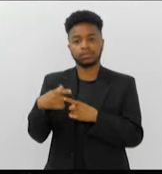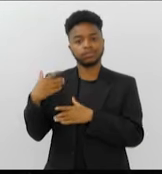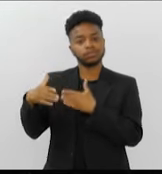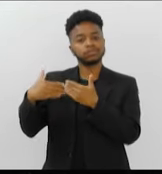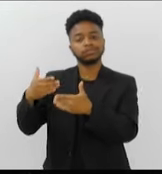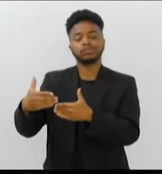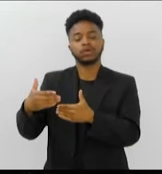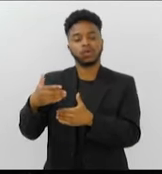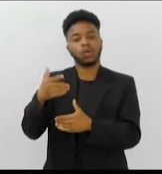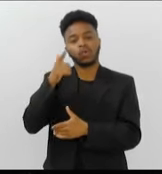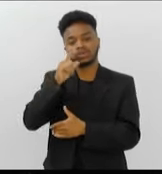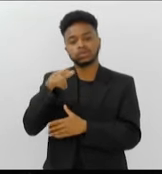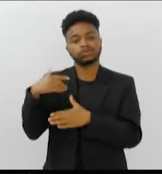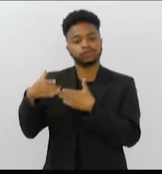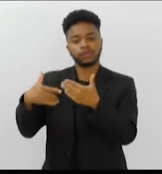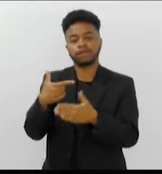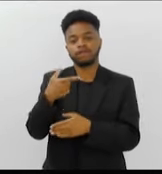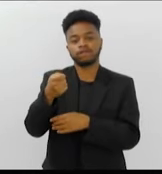20 anos.